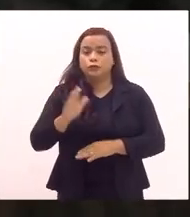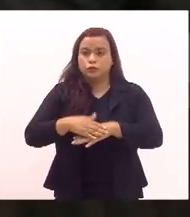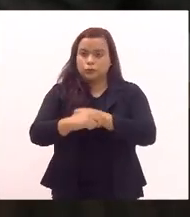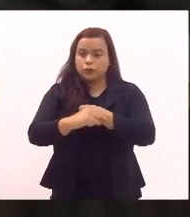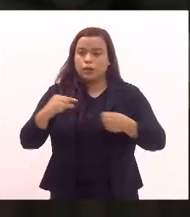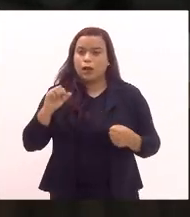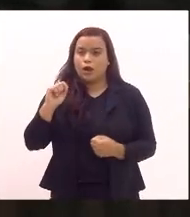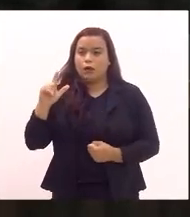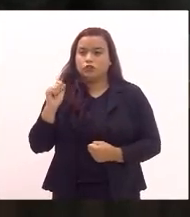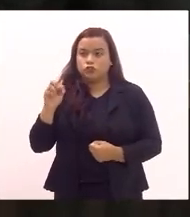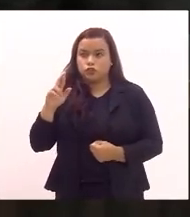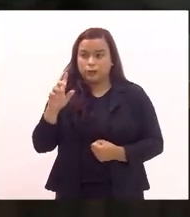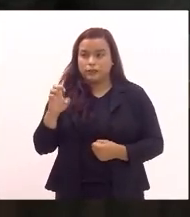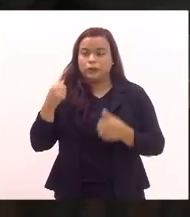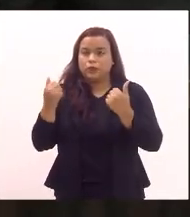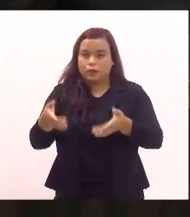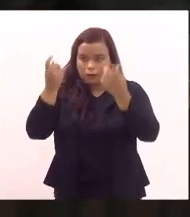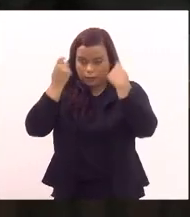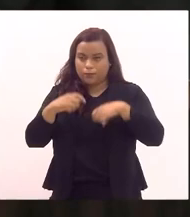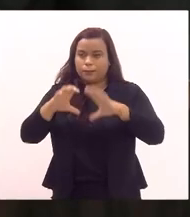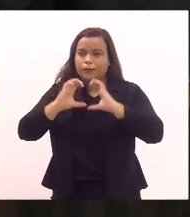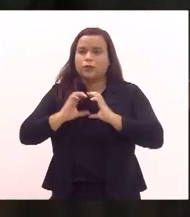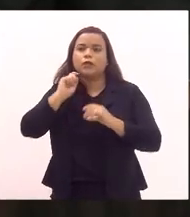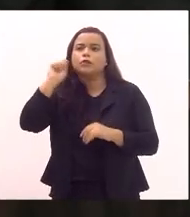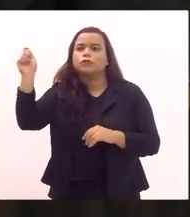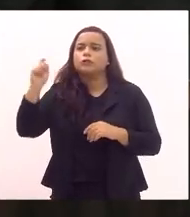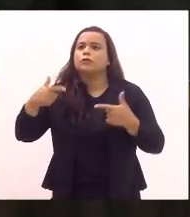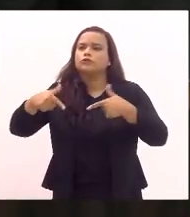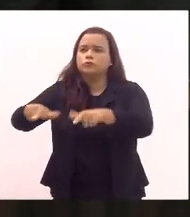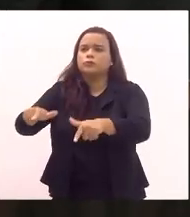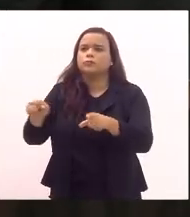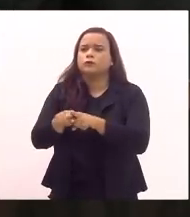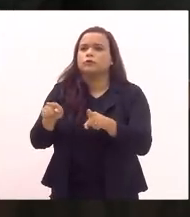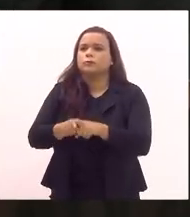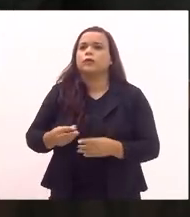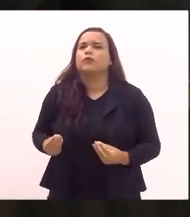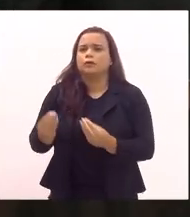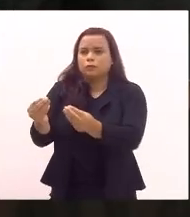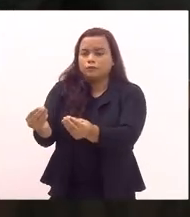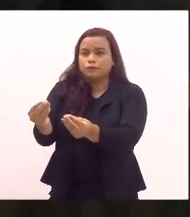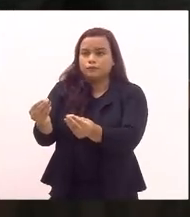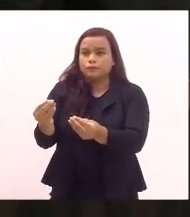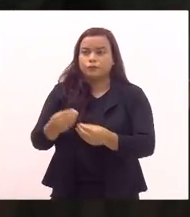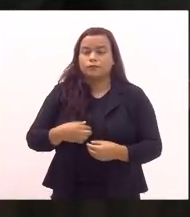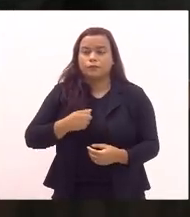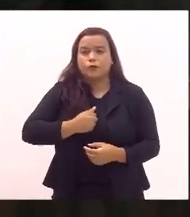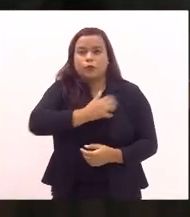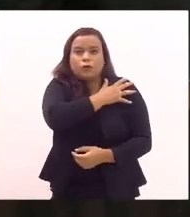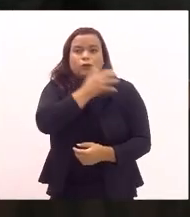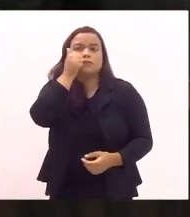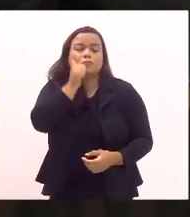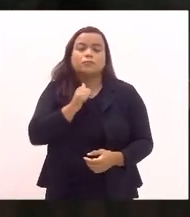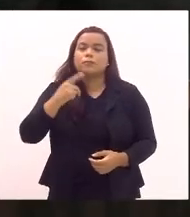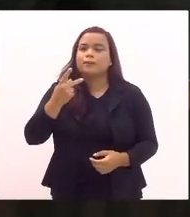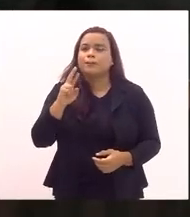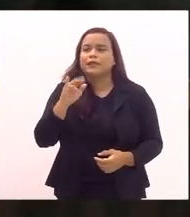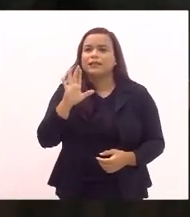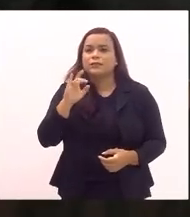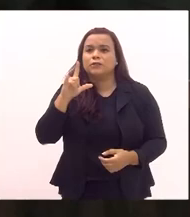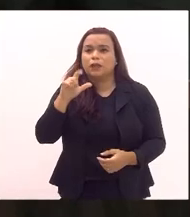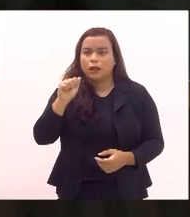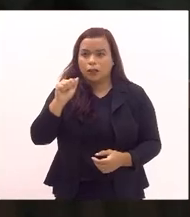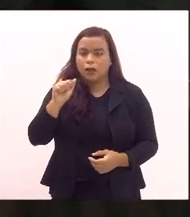knoplock que concede a medalha de e esse tipo de problema a Coronel Priscila Azevedo